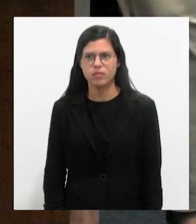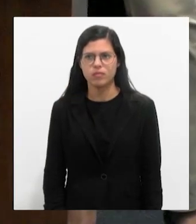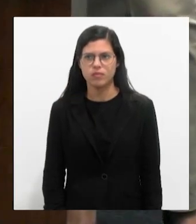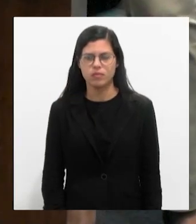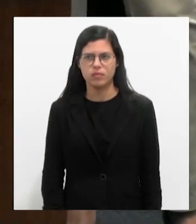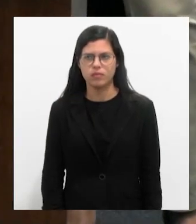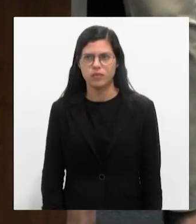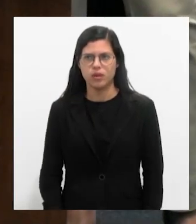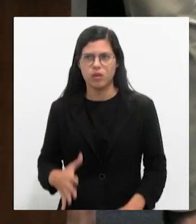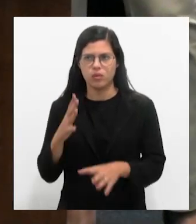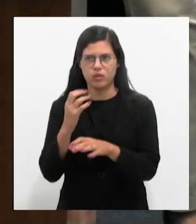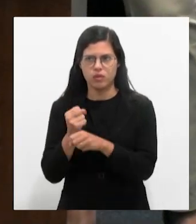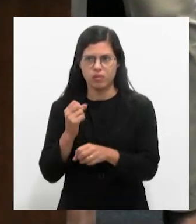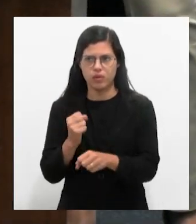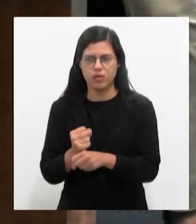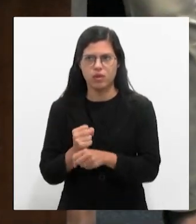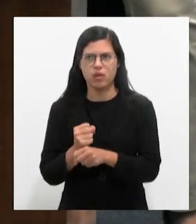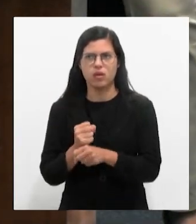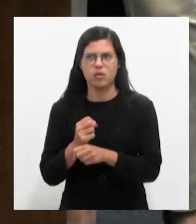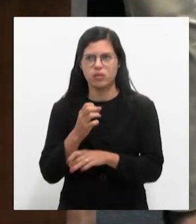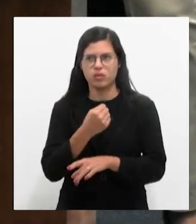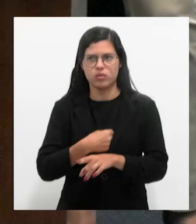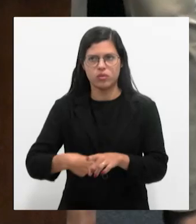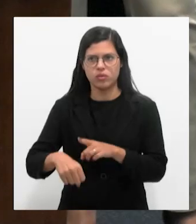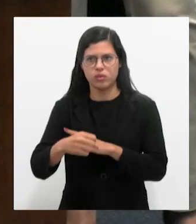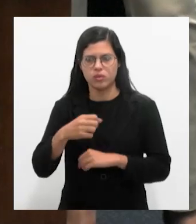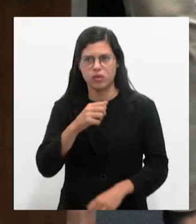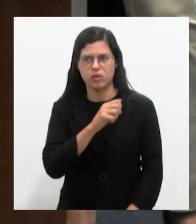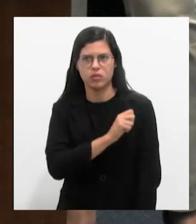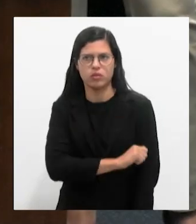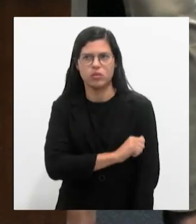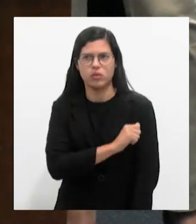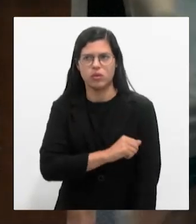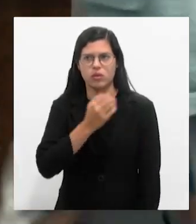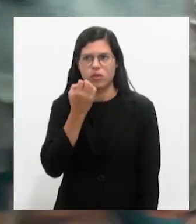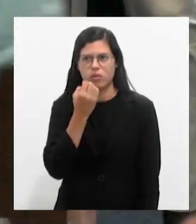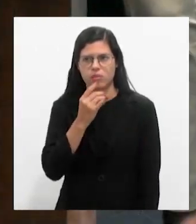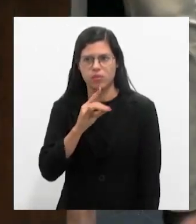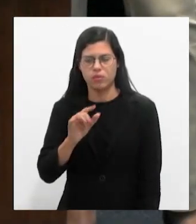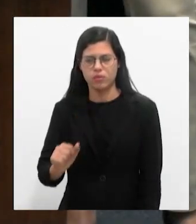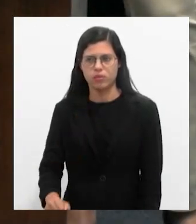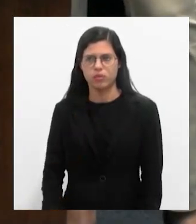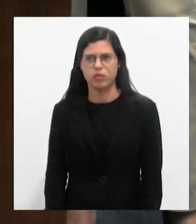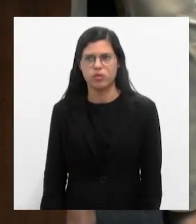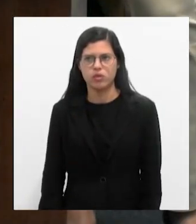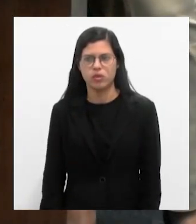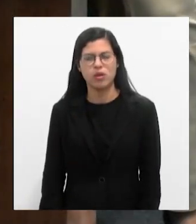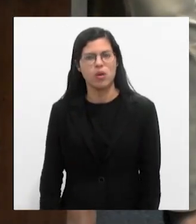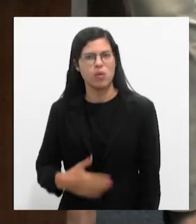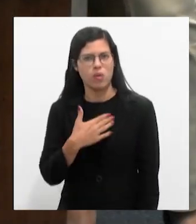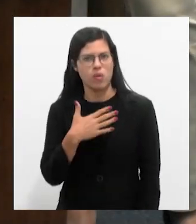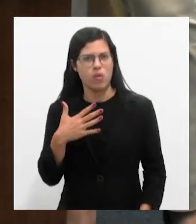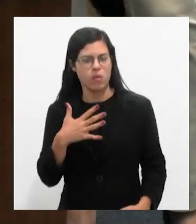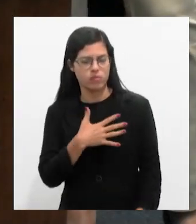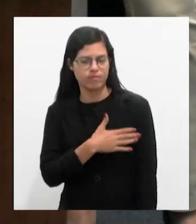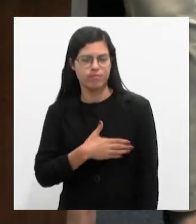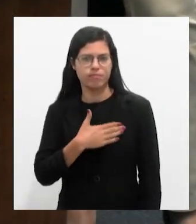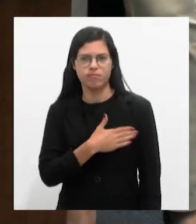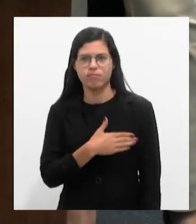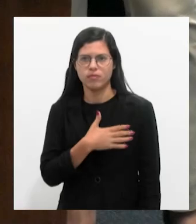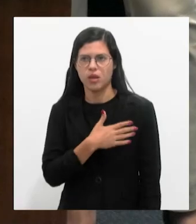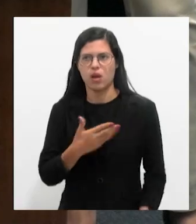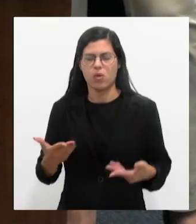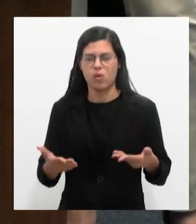da contabilidade, Sociedade Fluminense, bom dia. É com enorme satisfação que agora, com